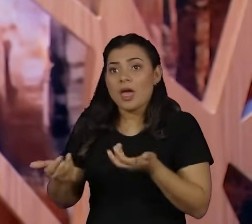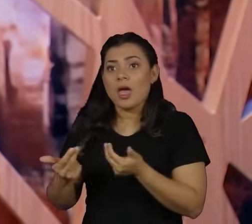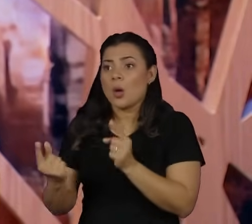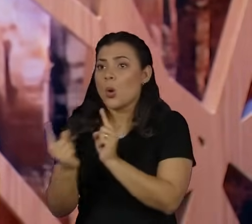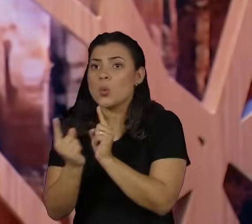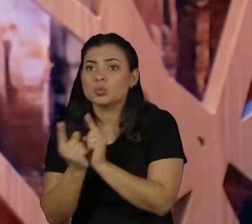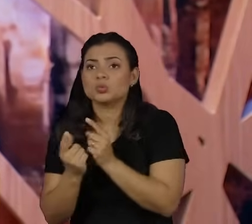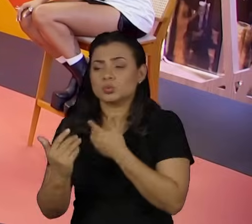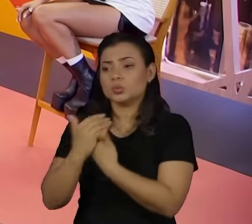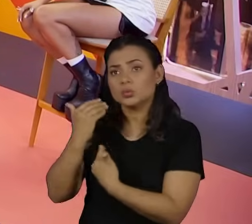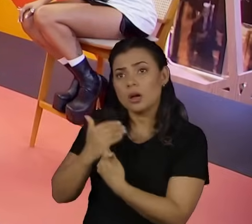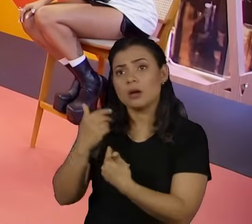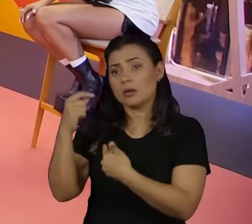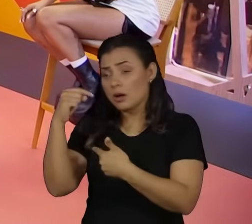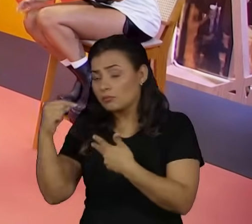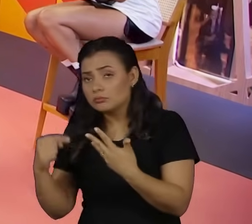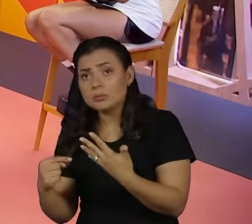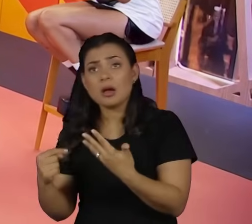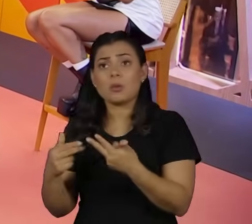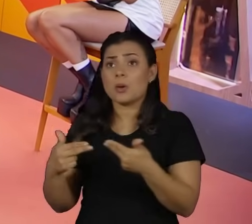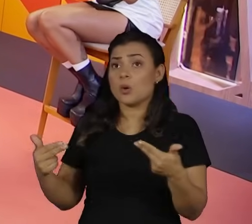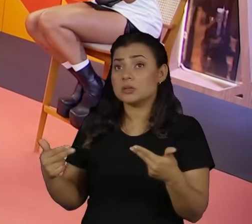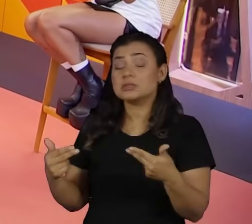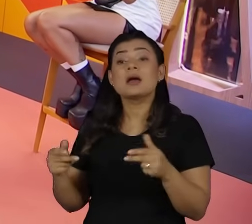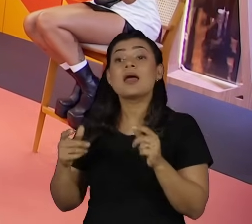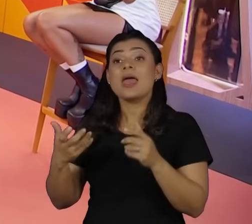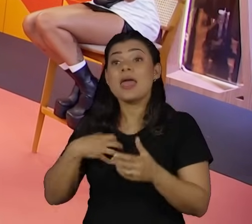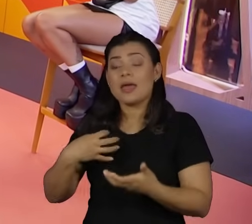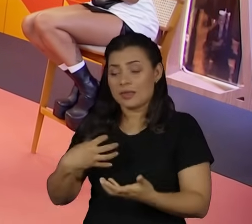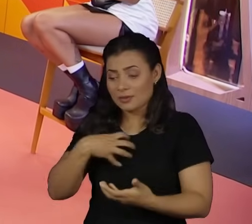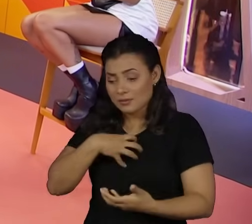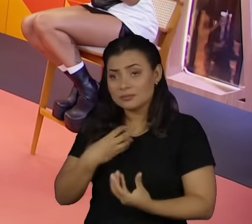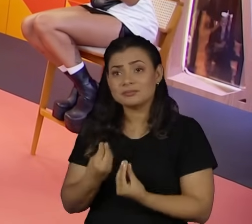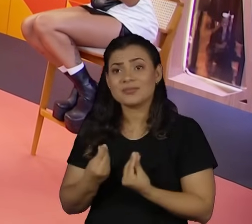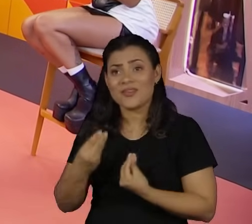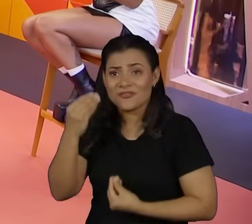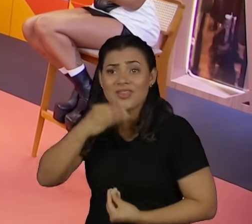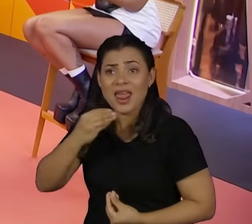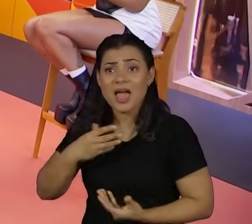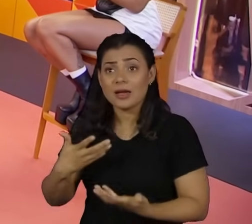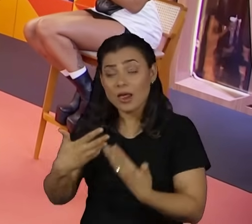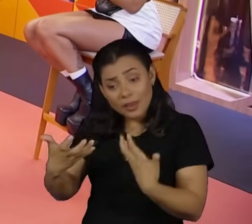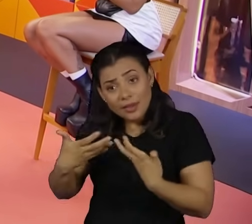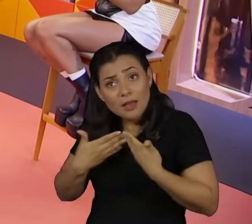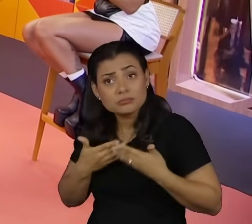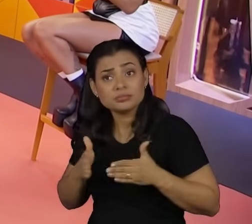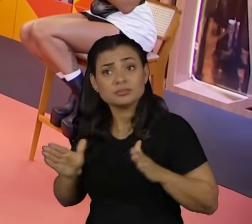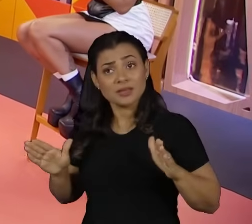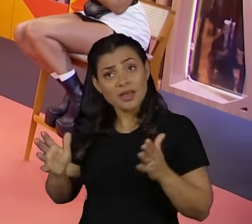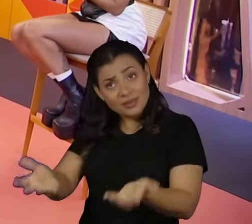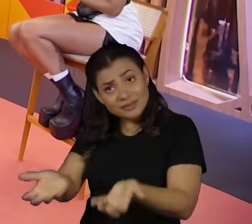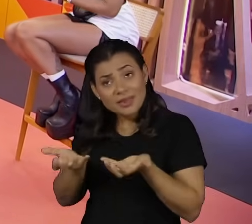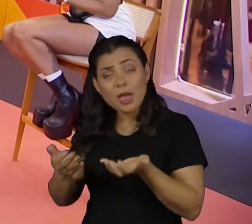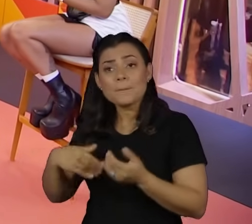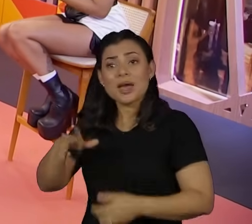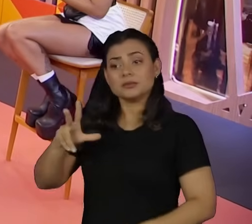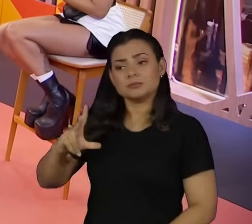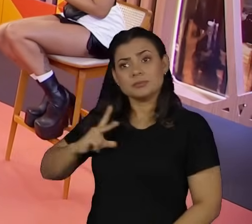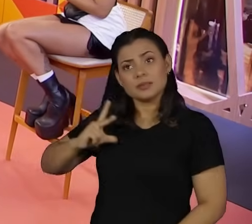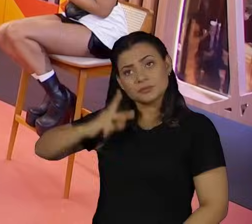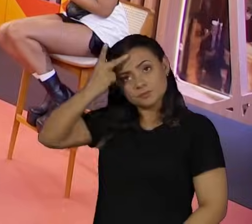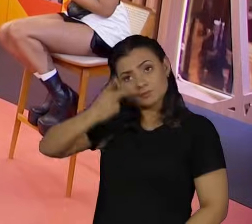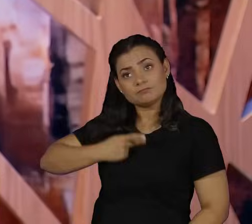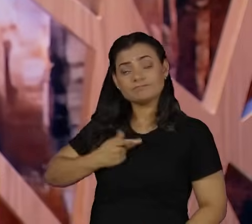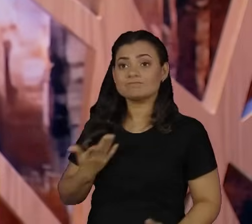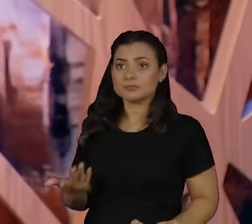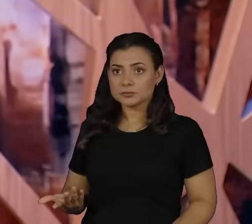uma consulta esotérica, o oráculo, a pessoa está num lugar de vulnerabilidade, se abrindo, né? Com coisas muito íntimas da vida.